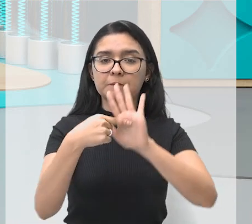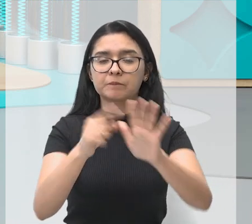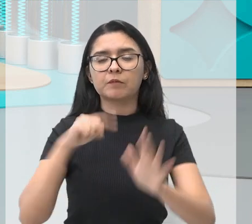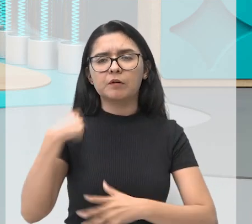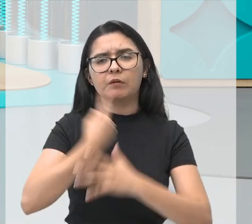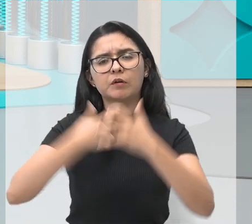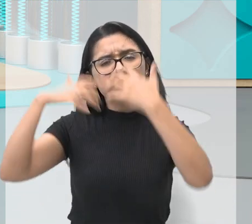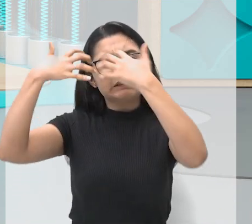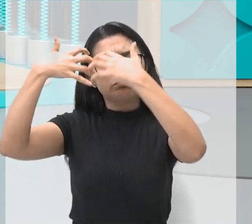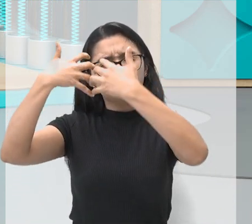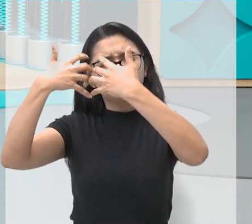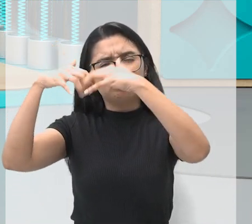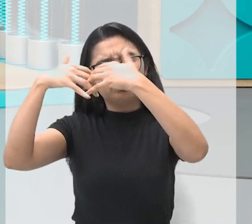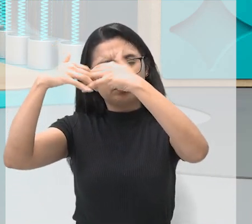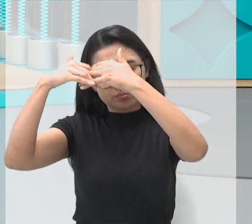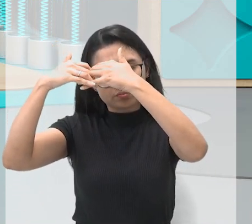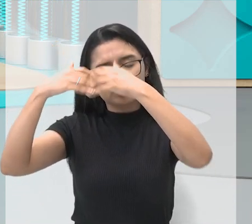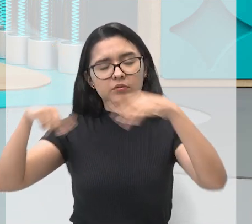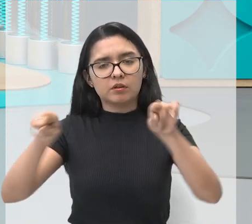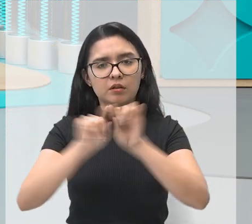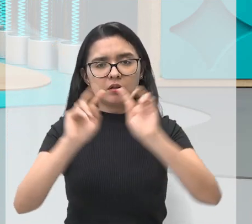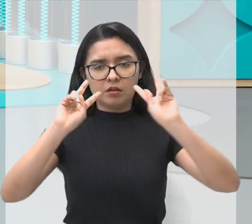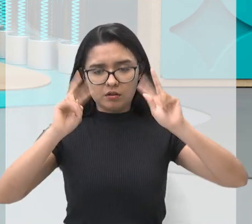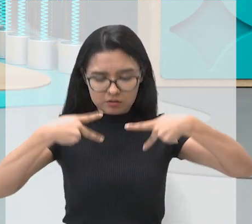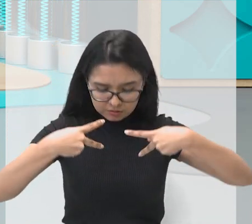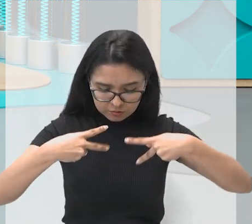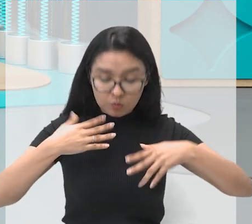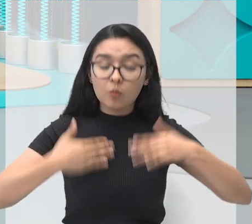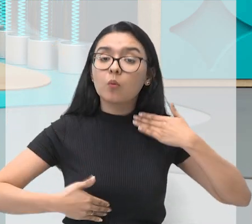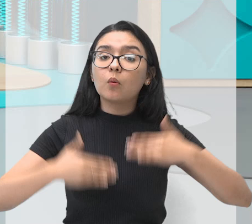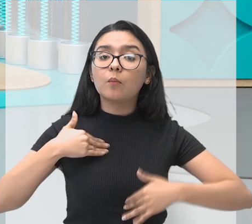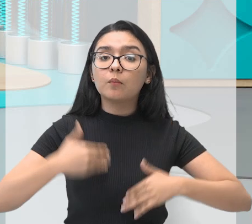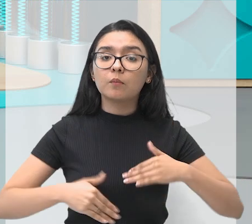essa reflexão, né? Que às vezes, olhando para o nosso corpo,